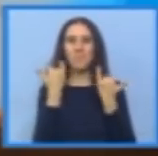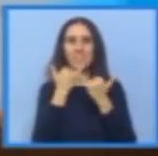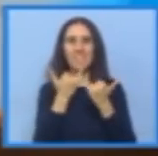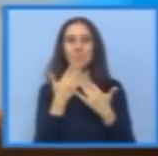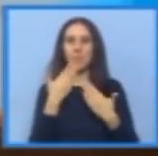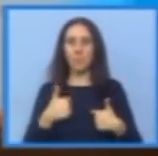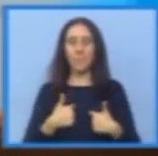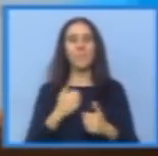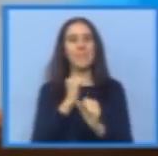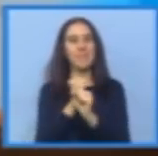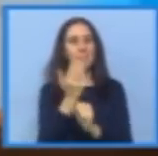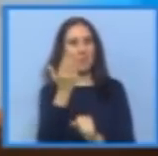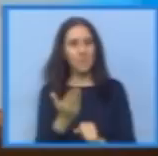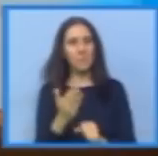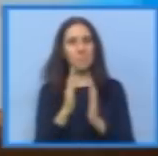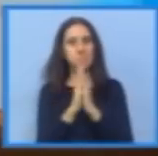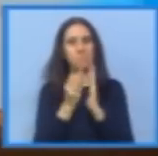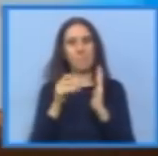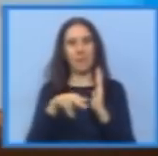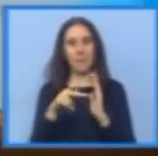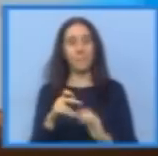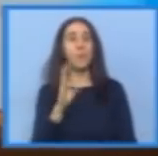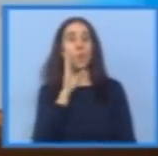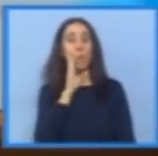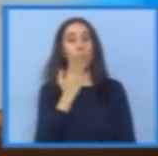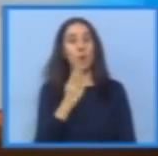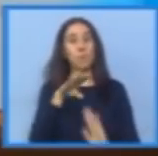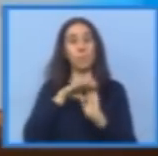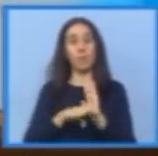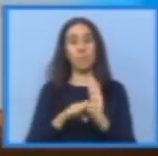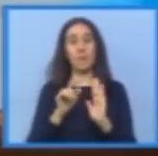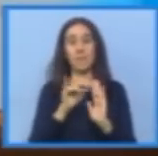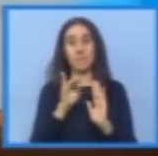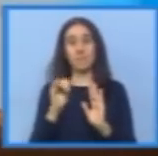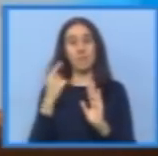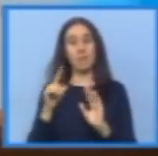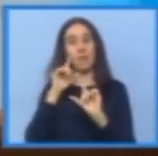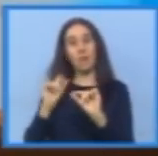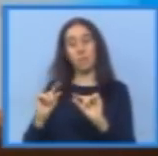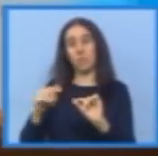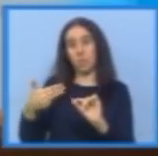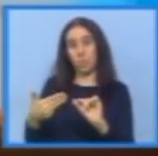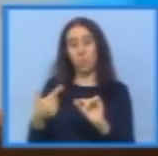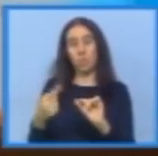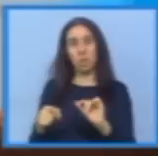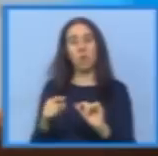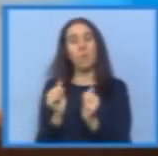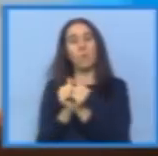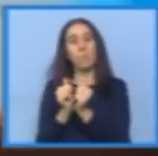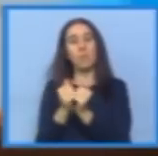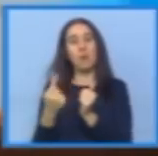por esse trabalho na Paróquia da Pena. Mais logo, siga o programa Eclésia na rádio, na Antena 1, onde lhe